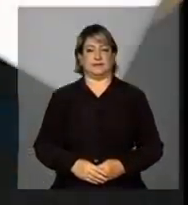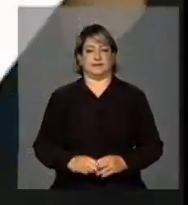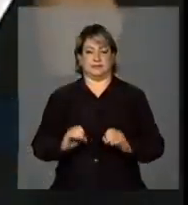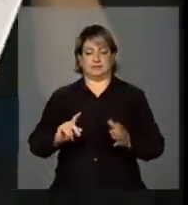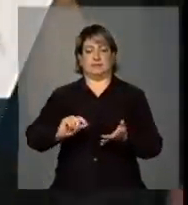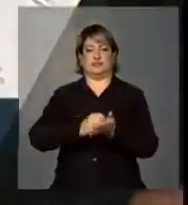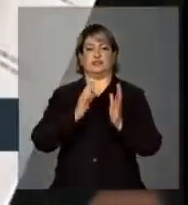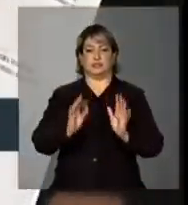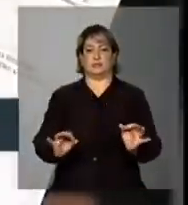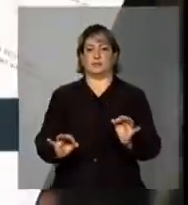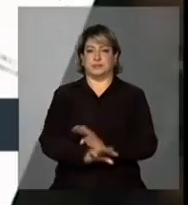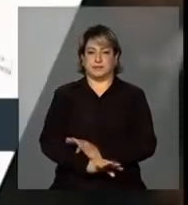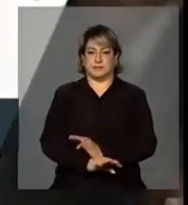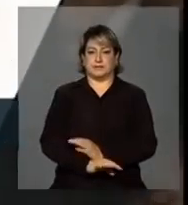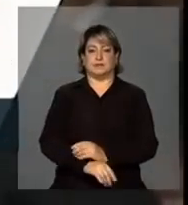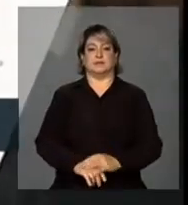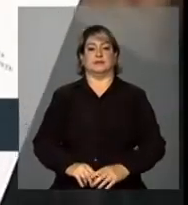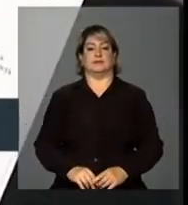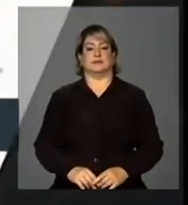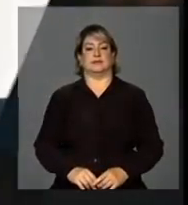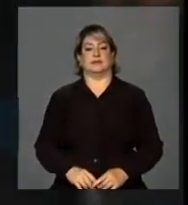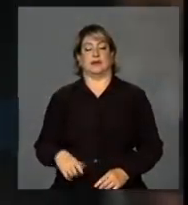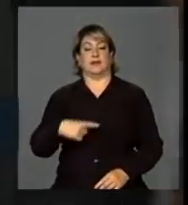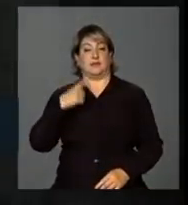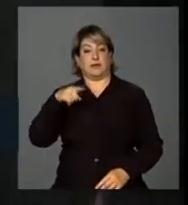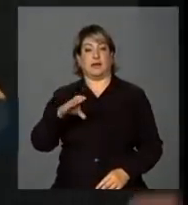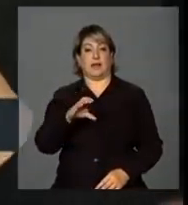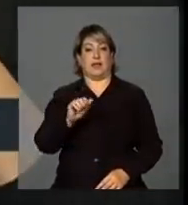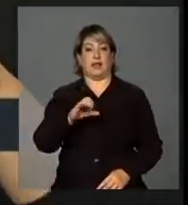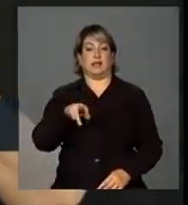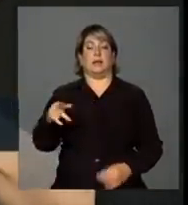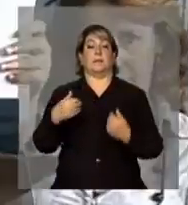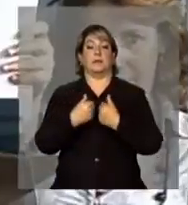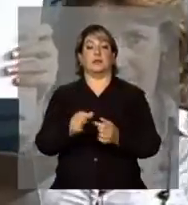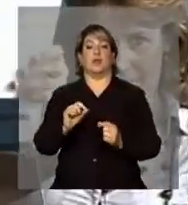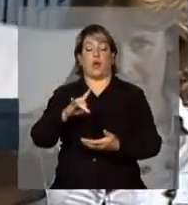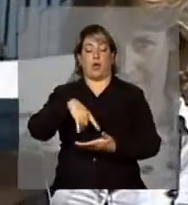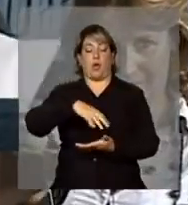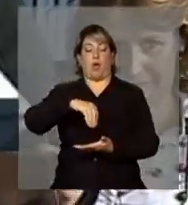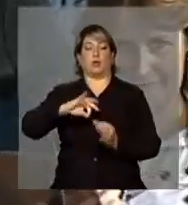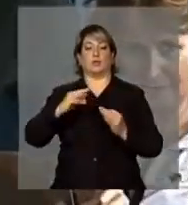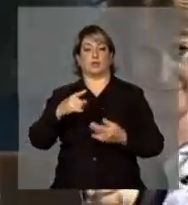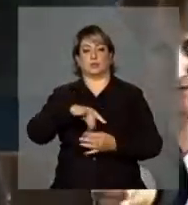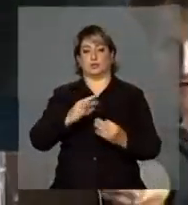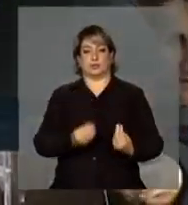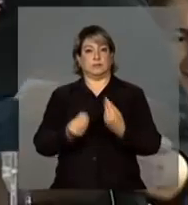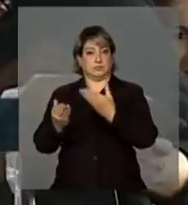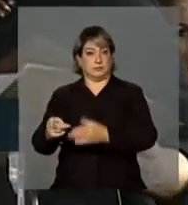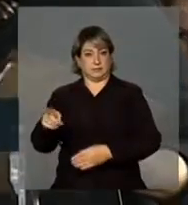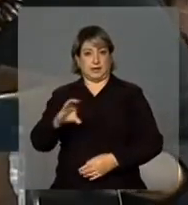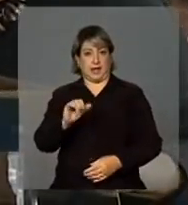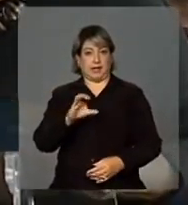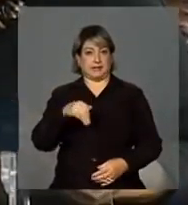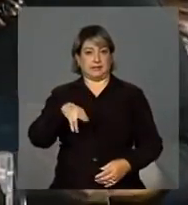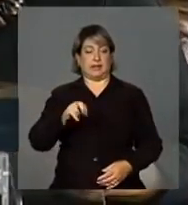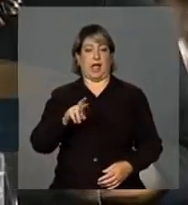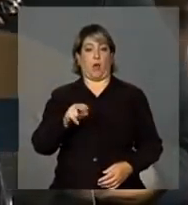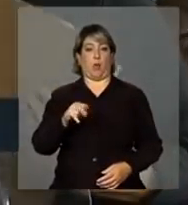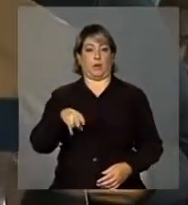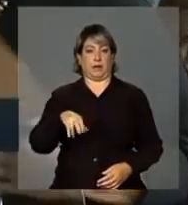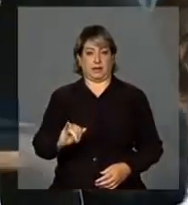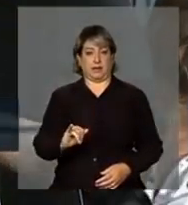devidamente assinado. Depois, uma cópia para o cacique Raoni, que pediu cópia de todos os documentos. Tá bem? Pessoal aqui da minha assessoria, por